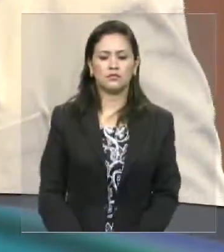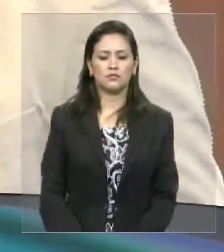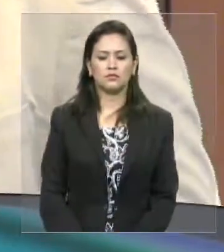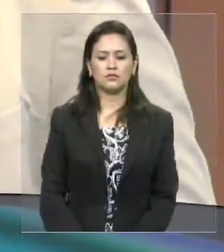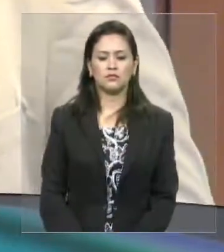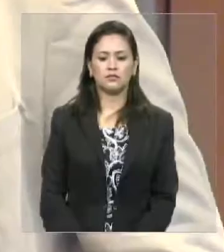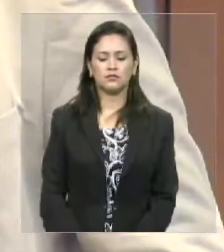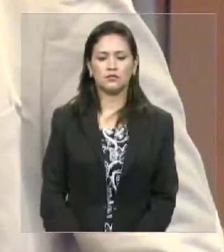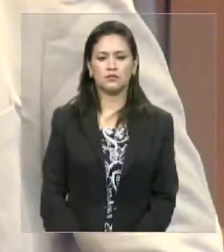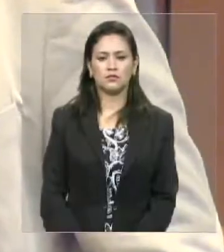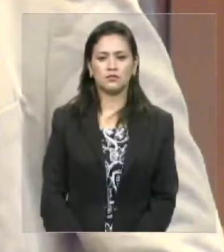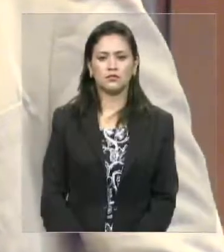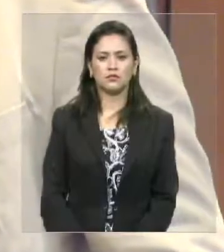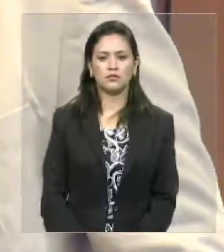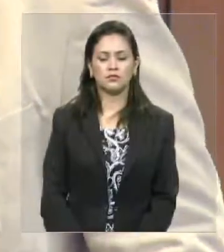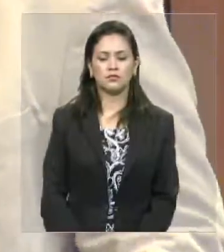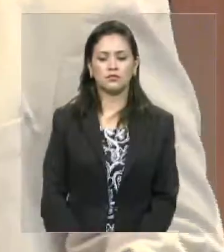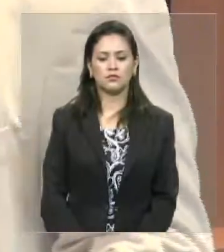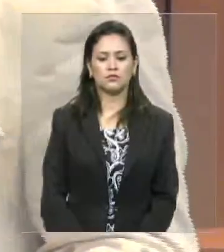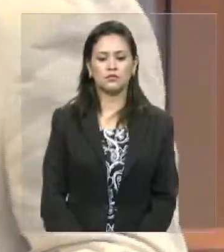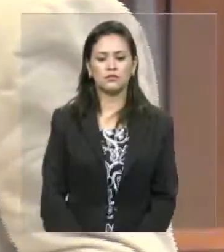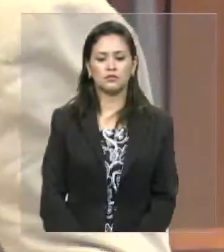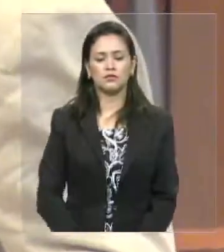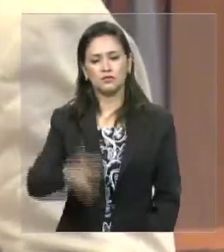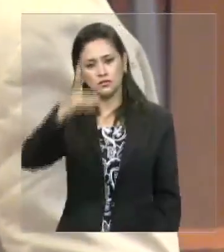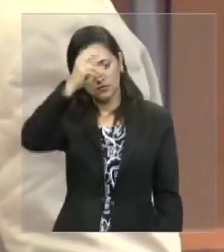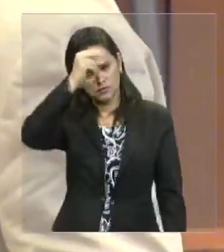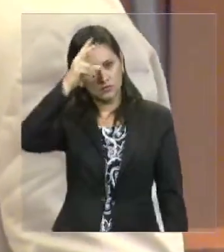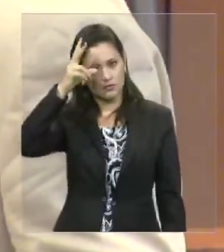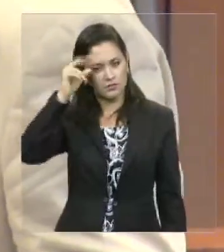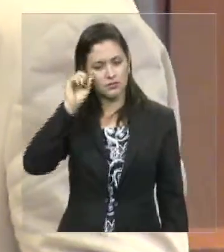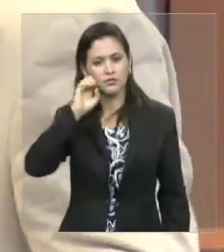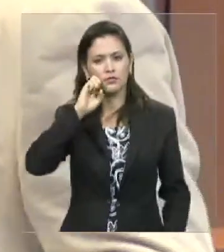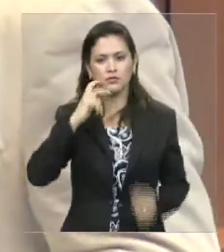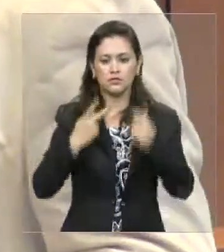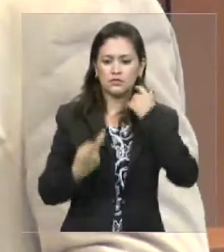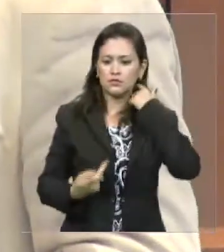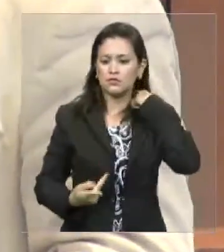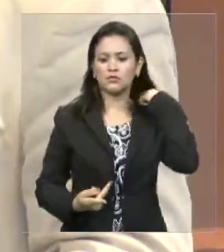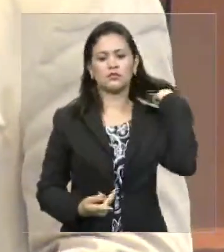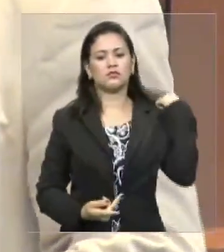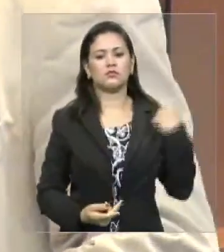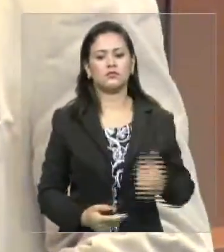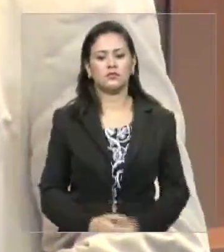O prefeito Edivaldo Holanda Júnior